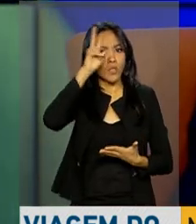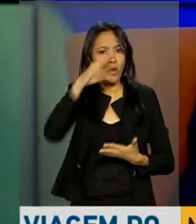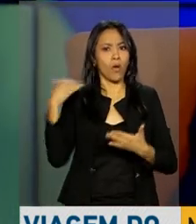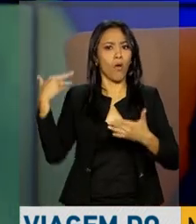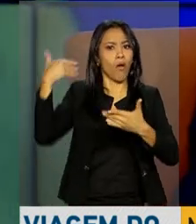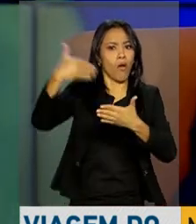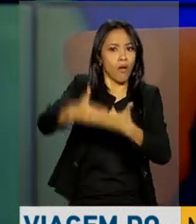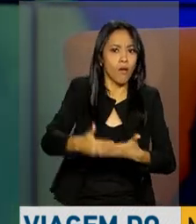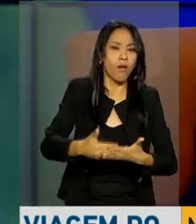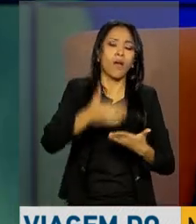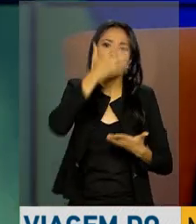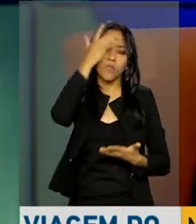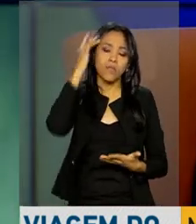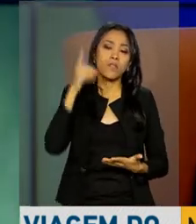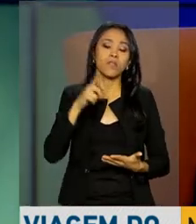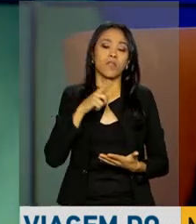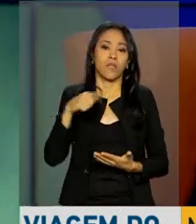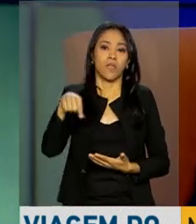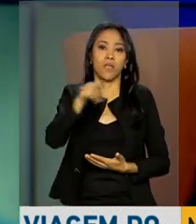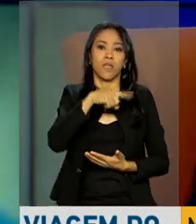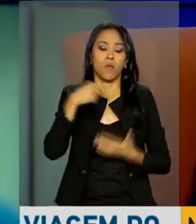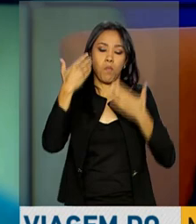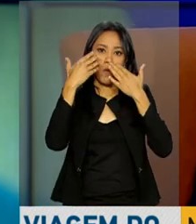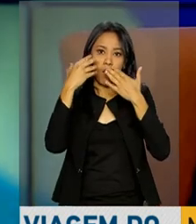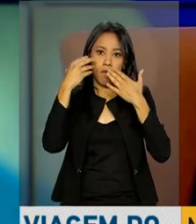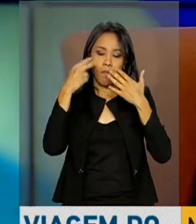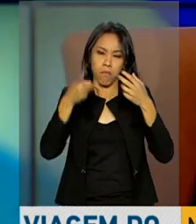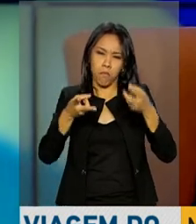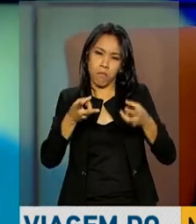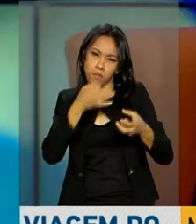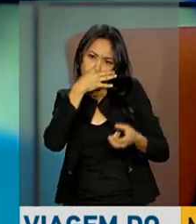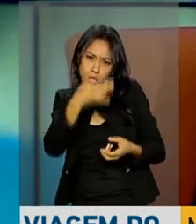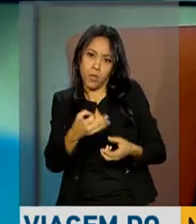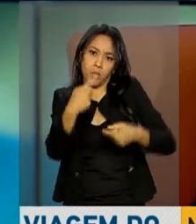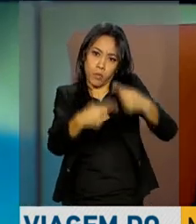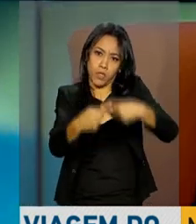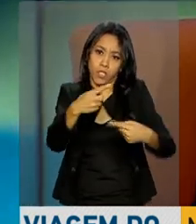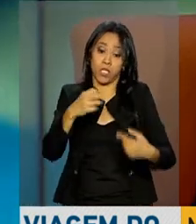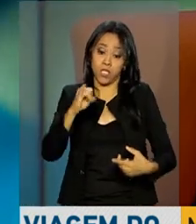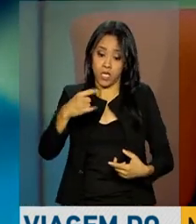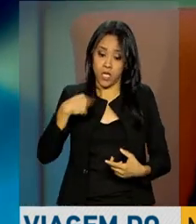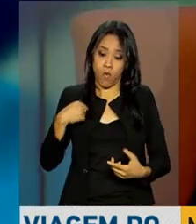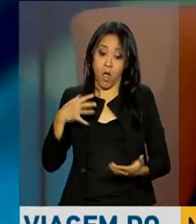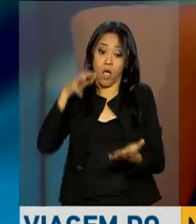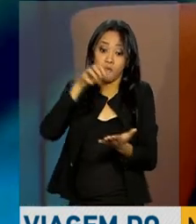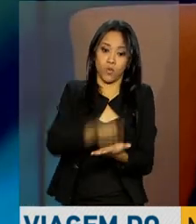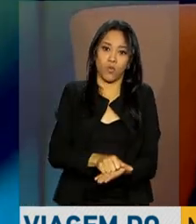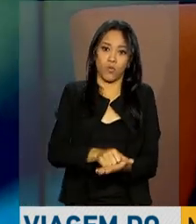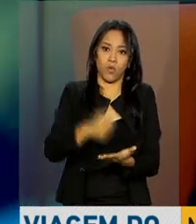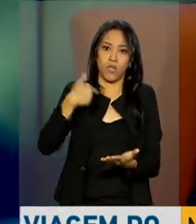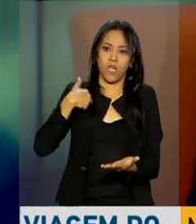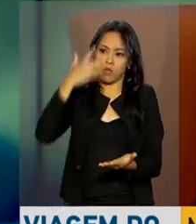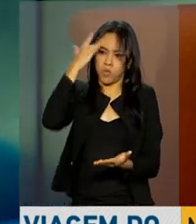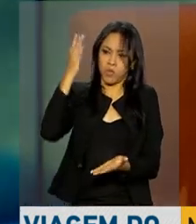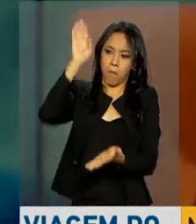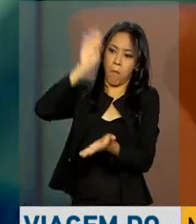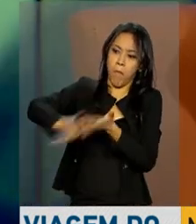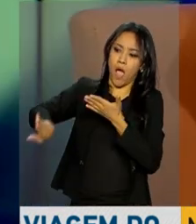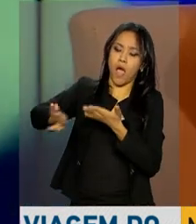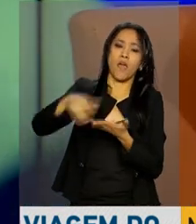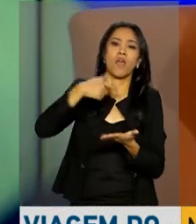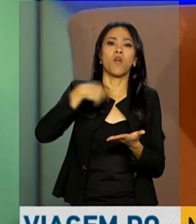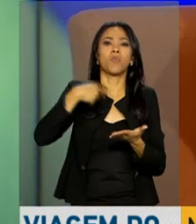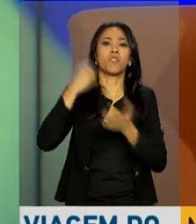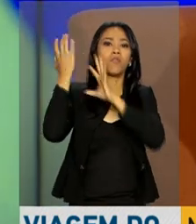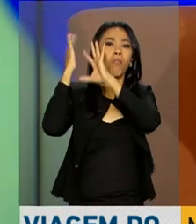as pessoas têm uma visão da política que é o seguinte: se eu chego ao poder e derrotei quem nele estava, eu tenho que